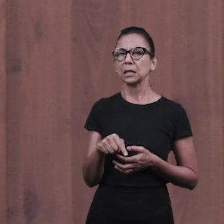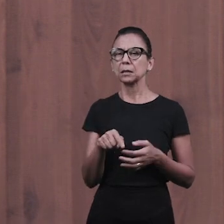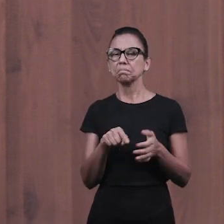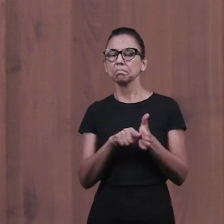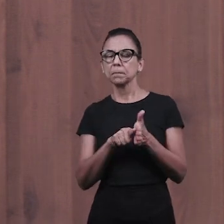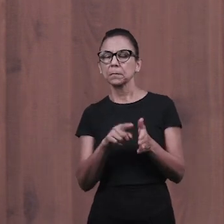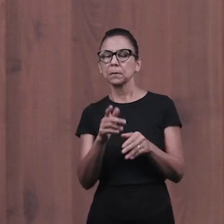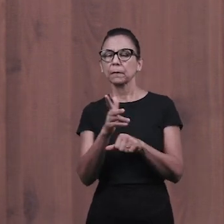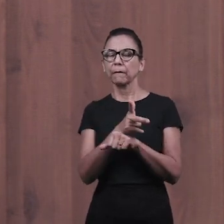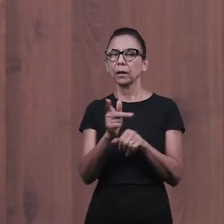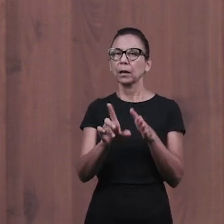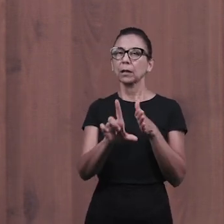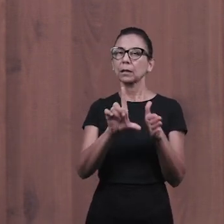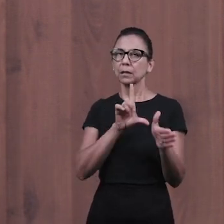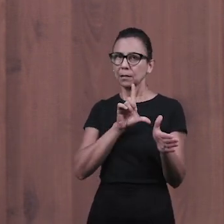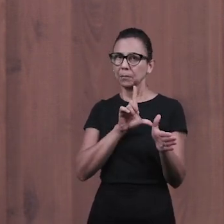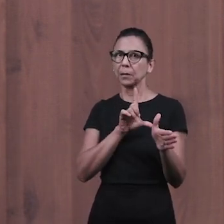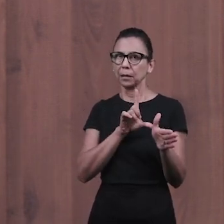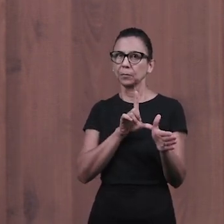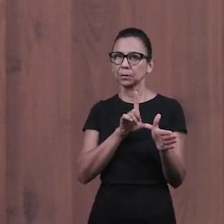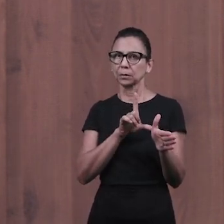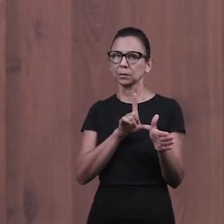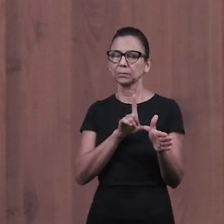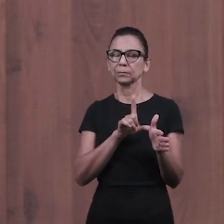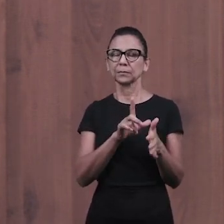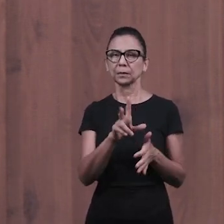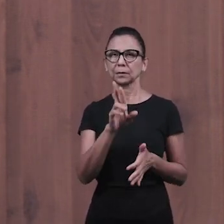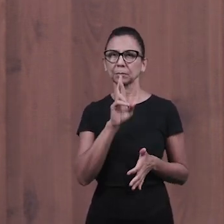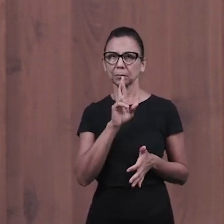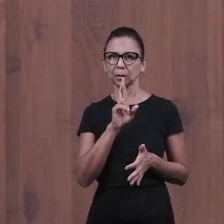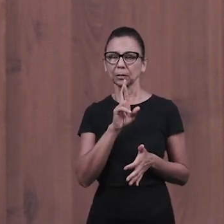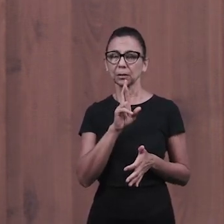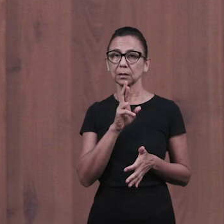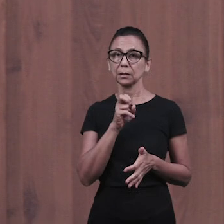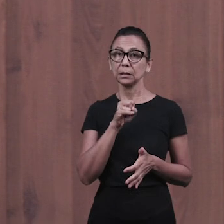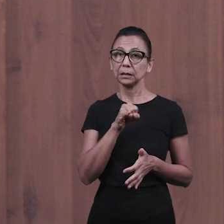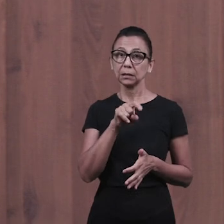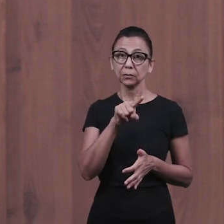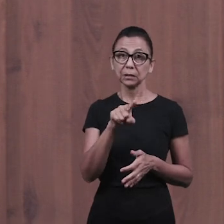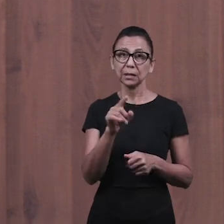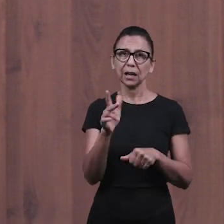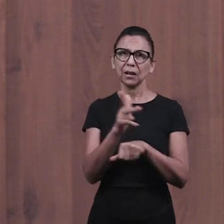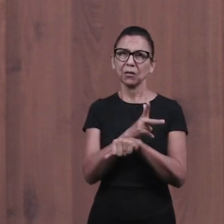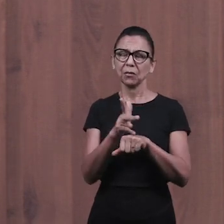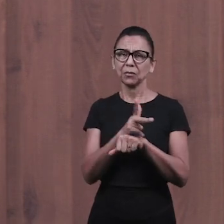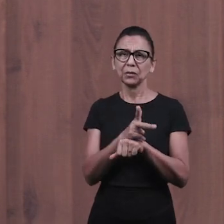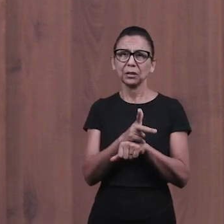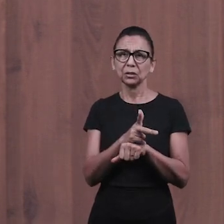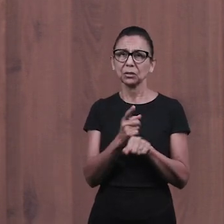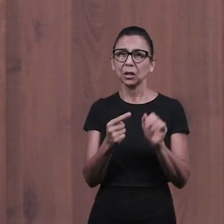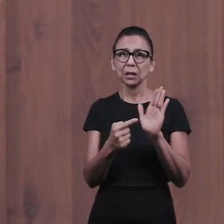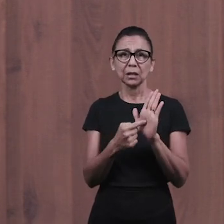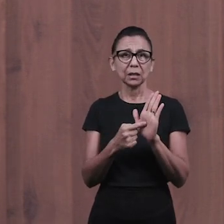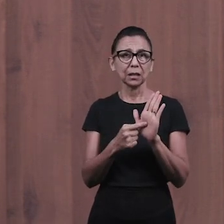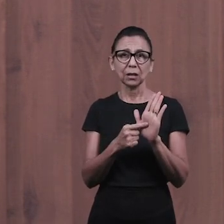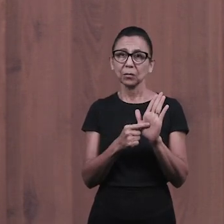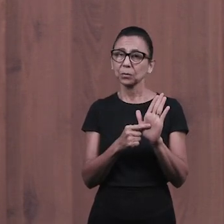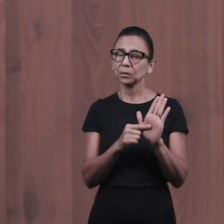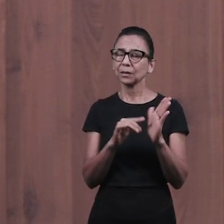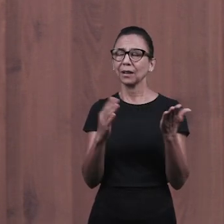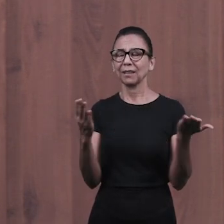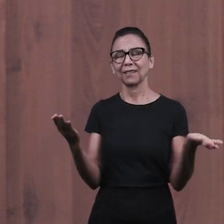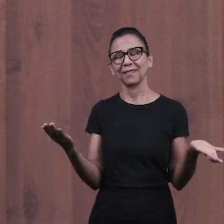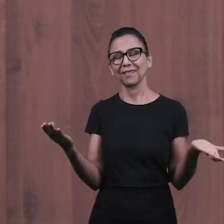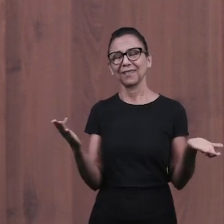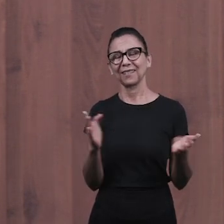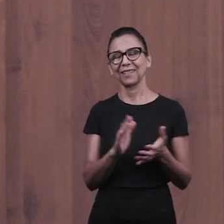aqui os vídeos enviados pelos nossos irmãos com essas respostas. E, naturalmente, se o seu vídeo não foi apresentado, você pode ter